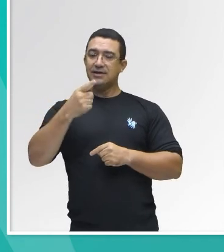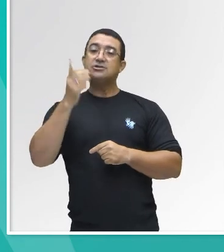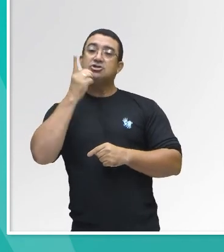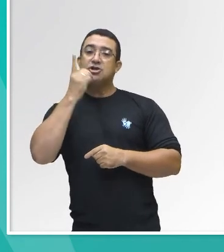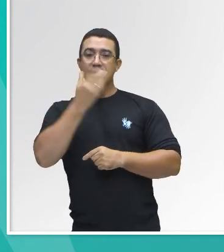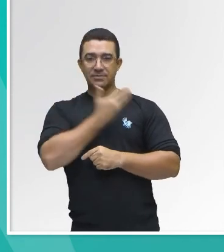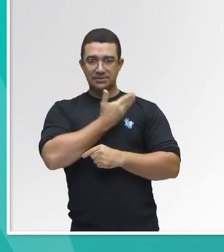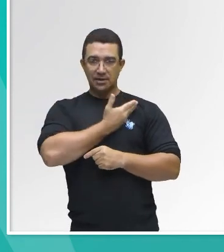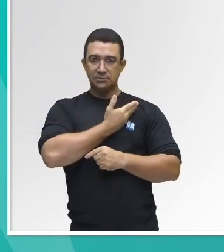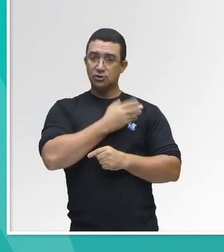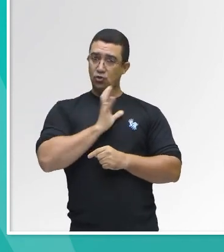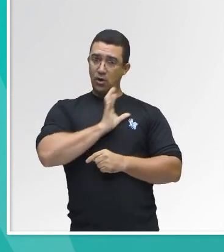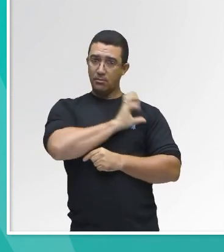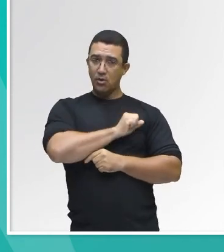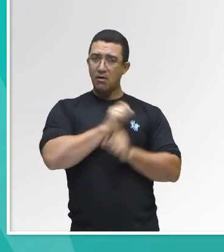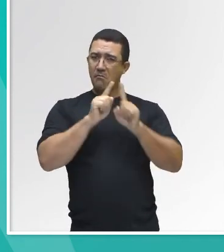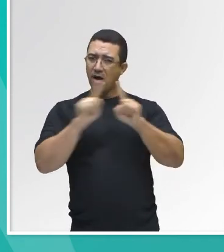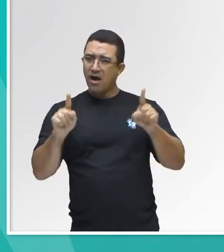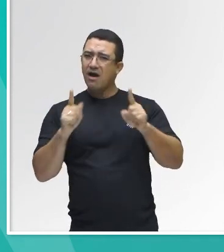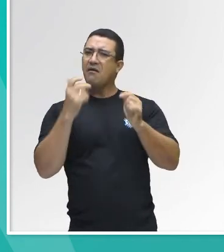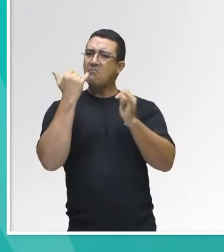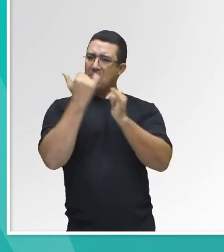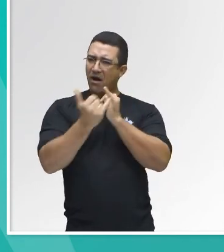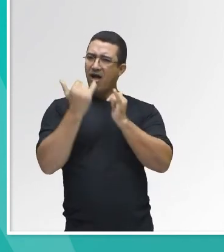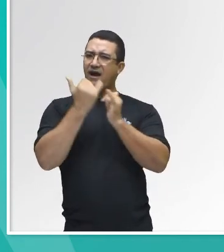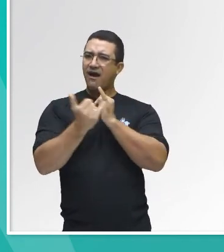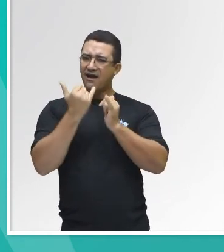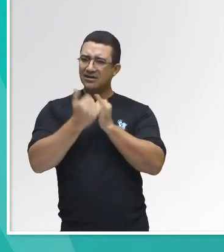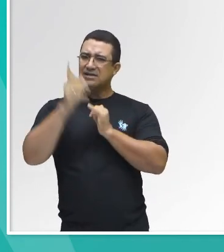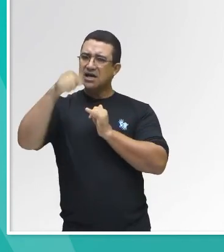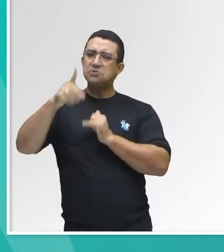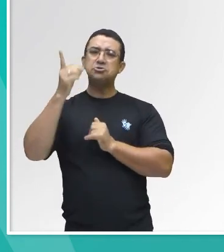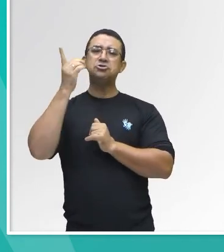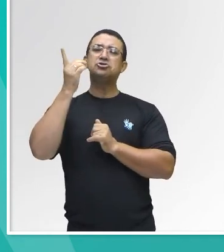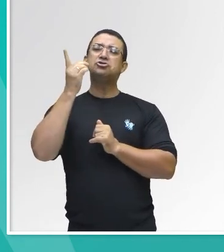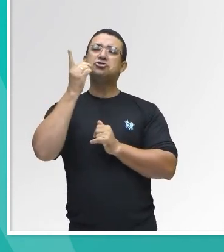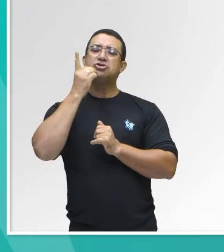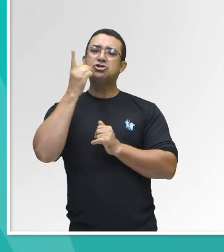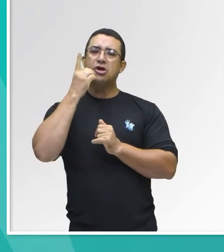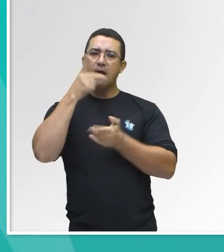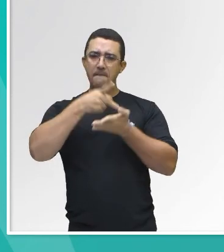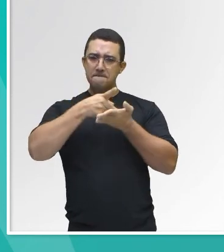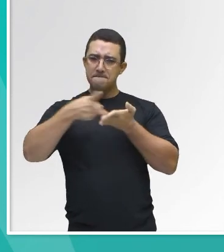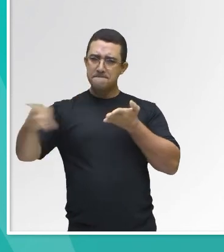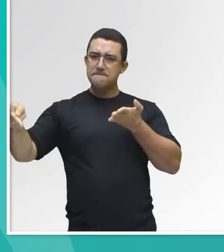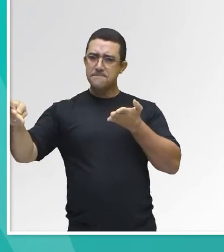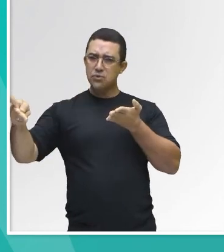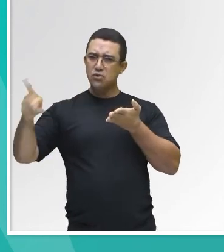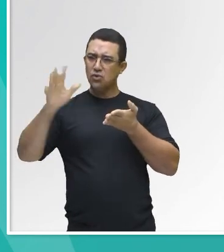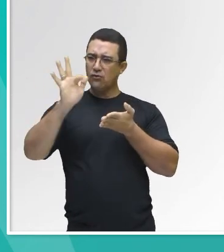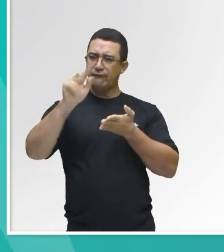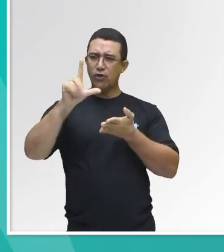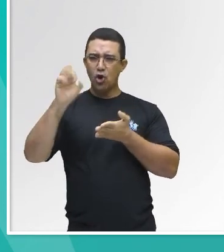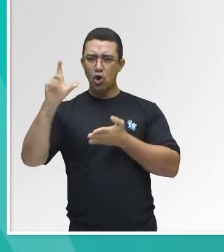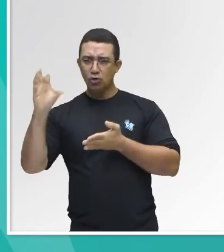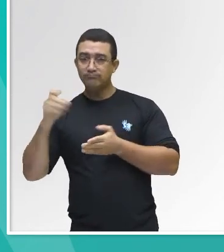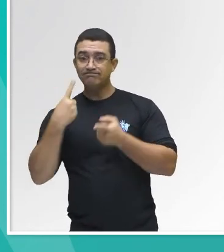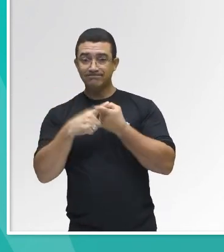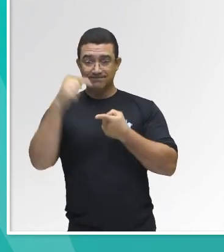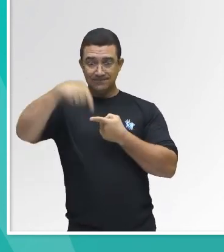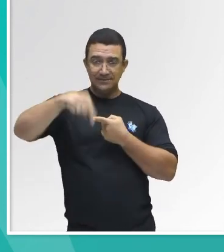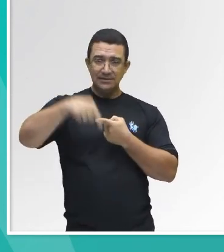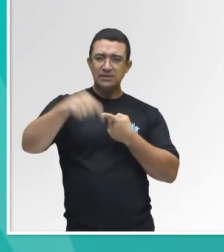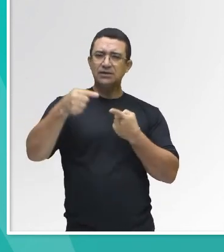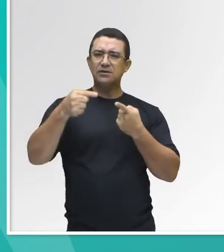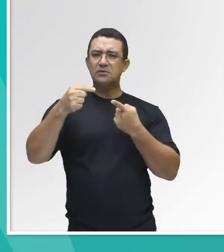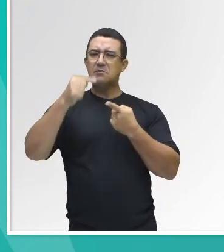amor, pero parece que este día es puro floro, porque en nuestro país aún